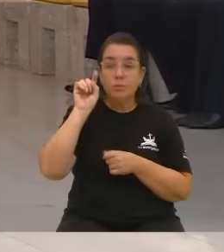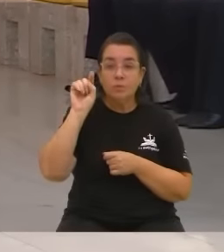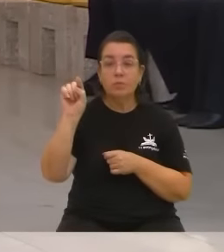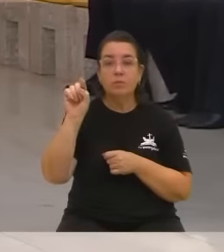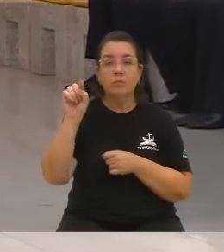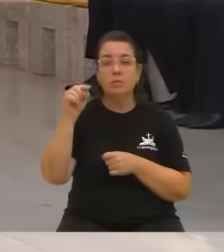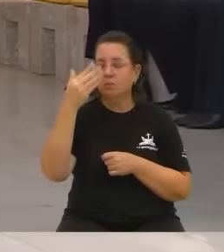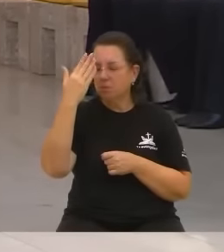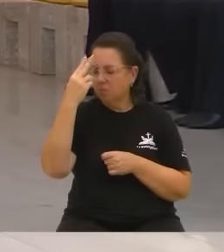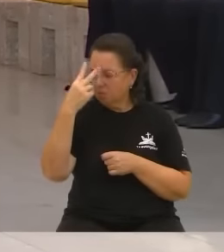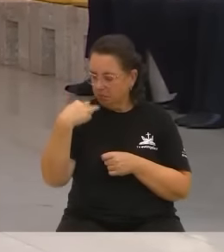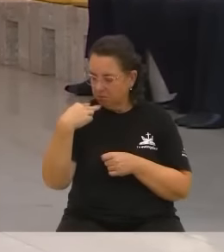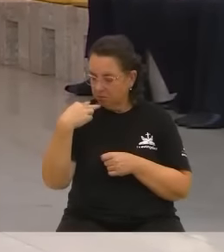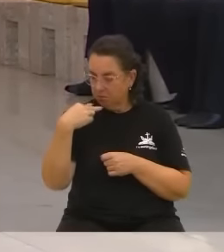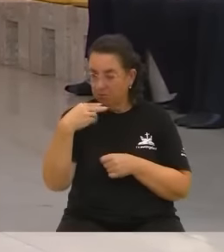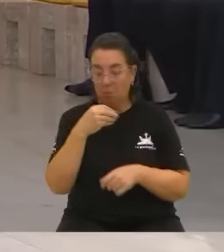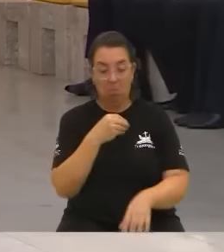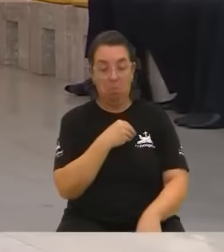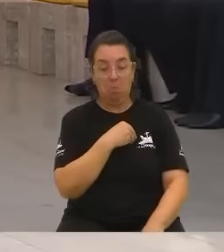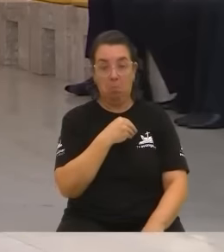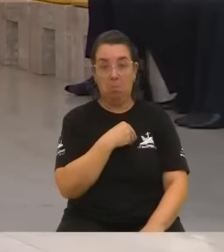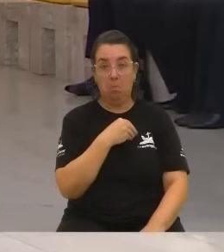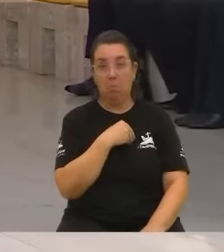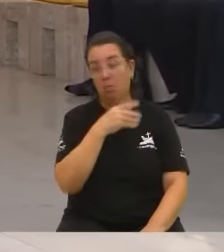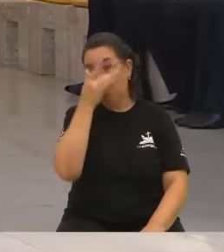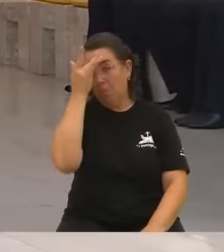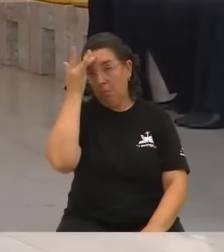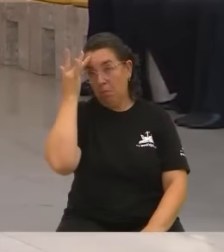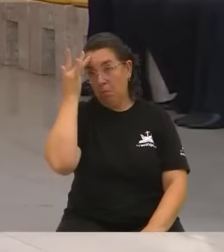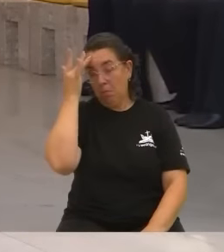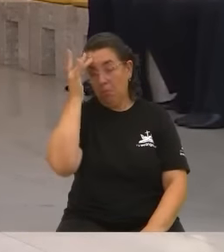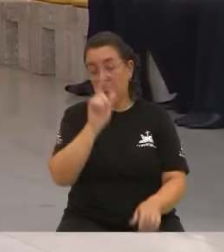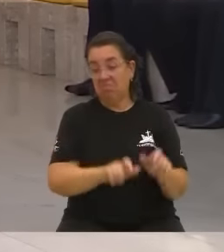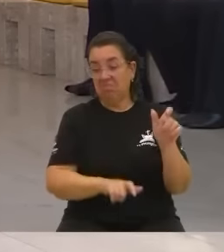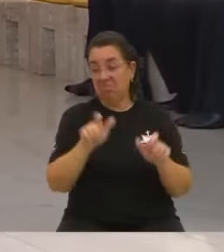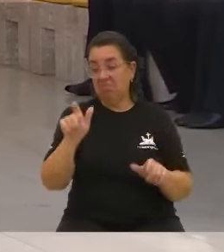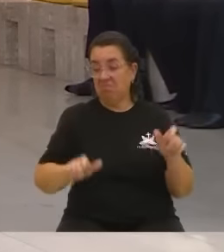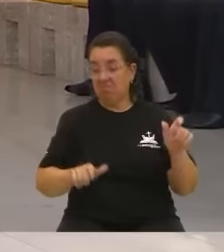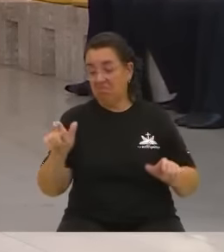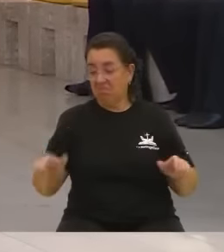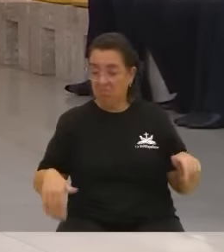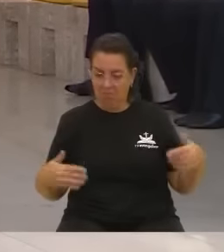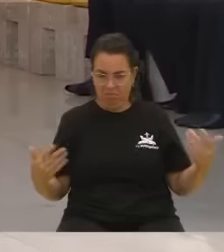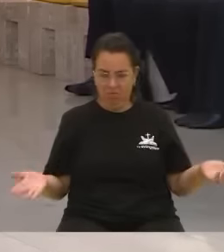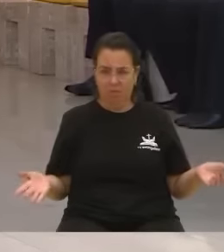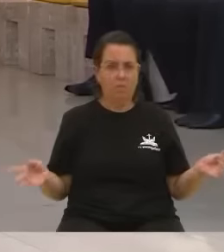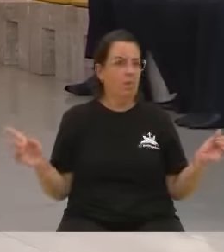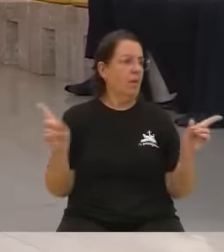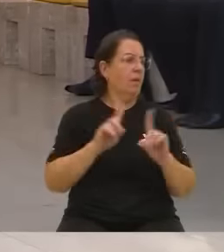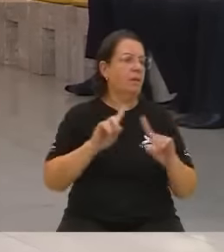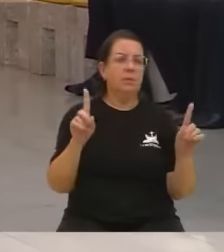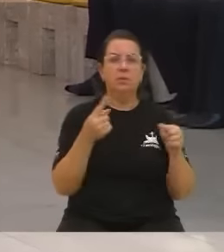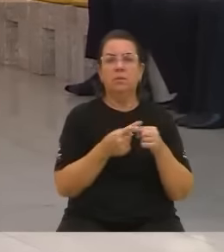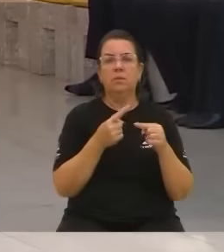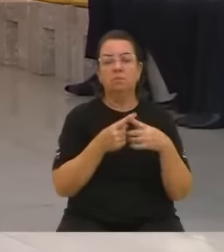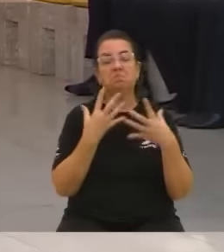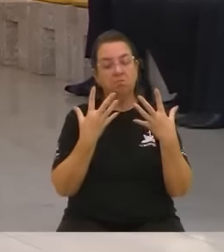os olhos aos pecados dos homens, mas não por